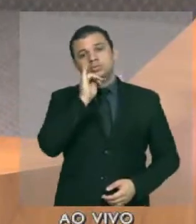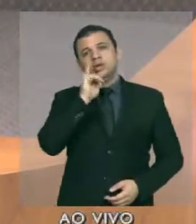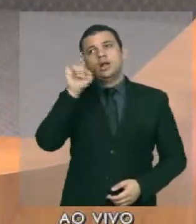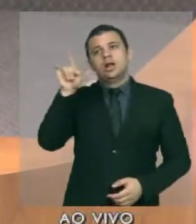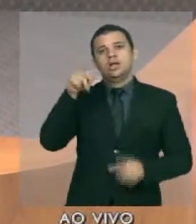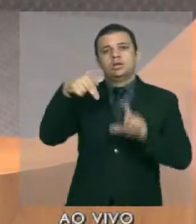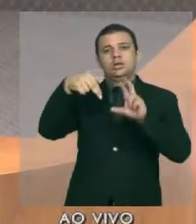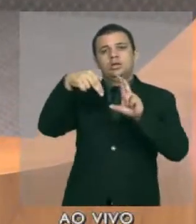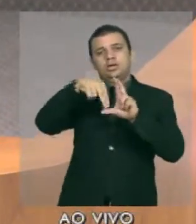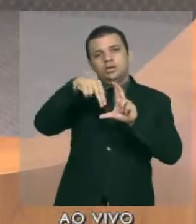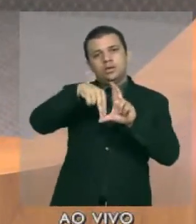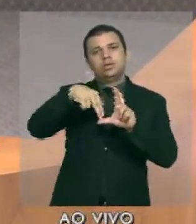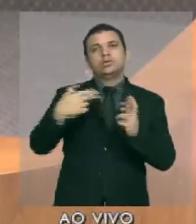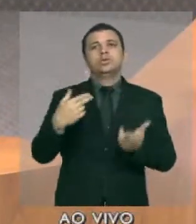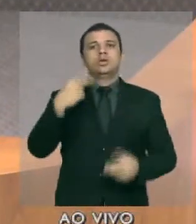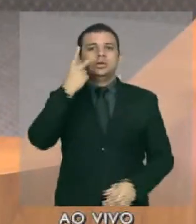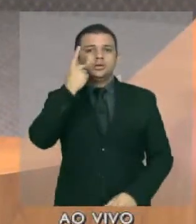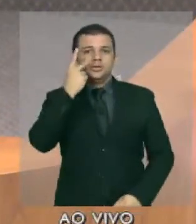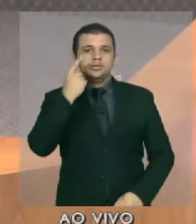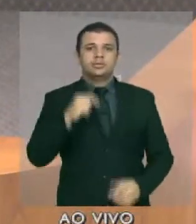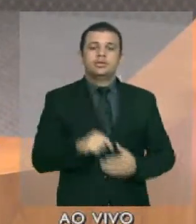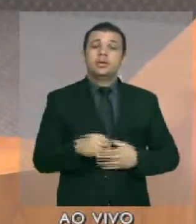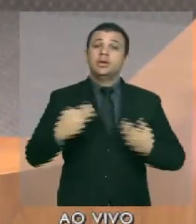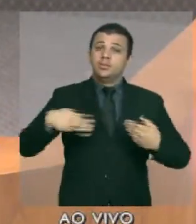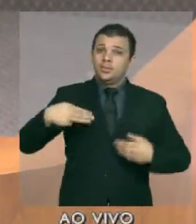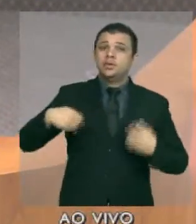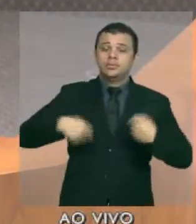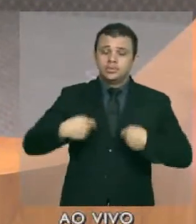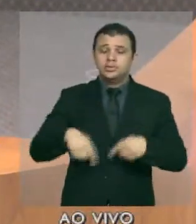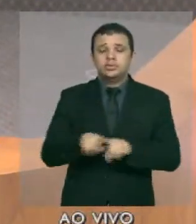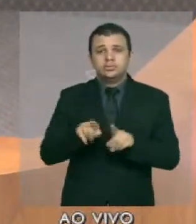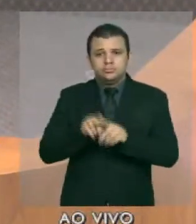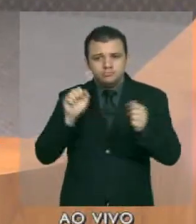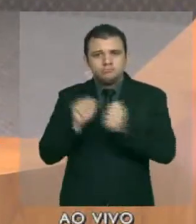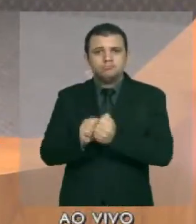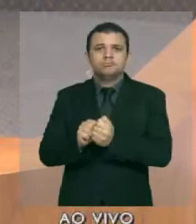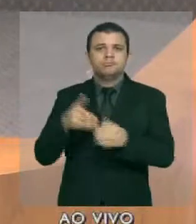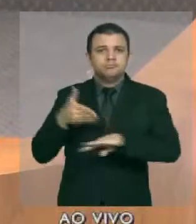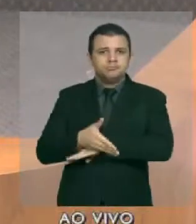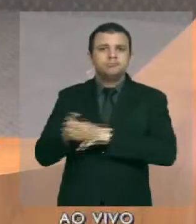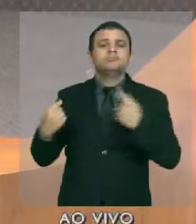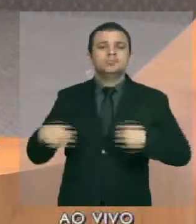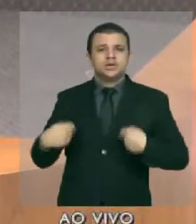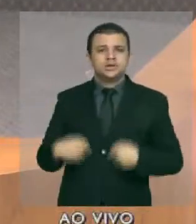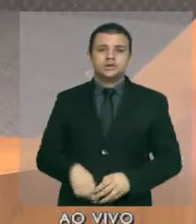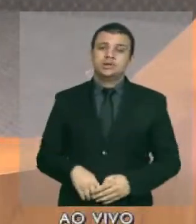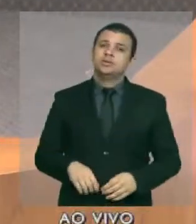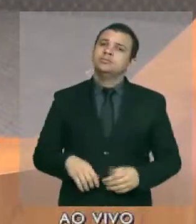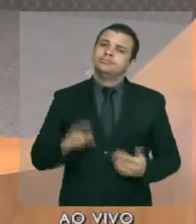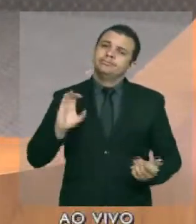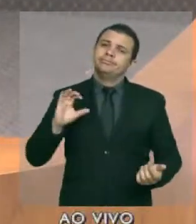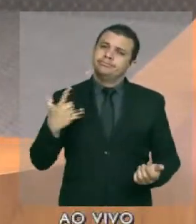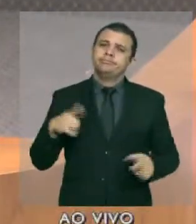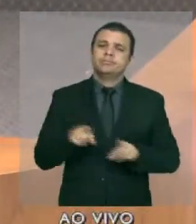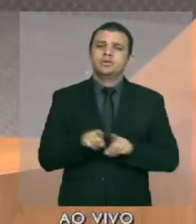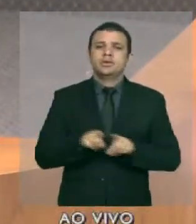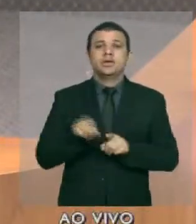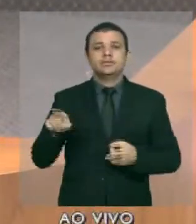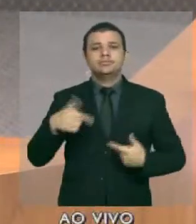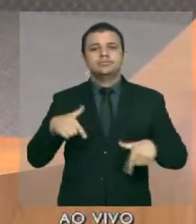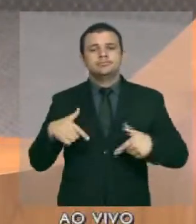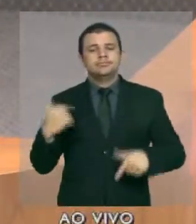Norte o Ceará e o marião precisa também entrar nesse roteiro é claro que essa atividade vai ser importante